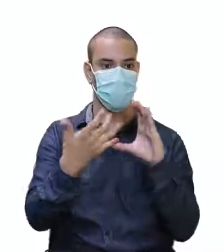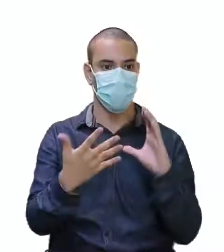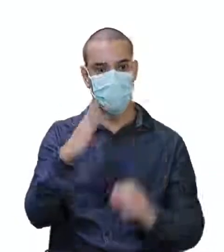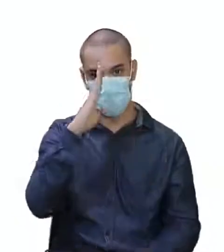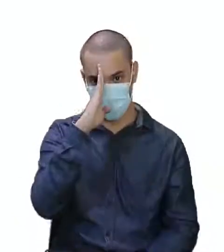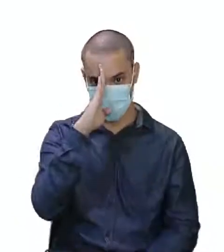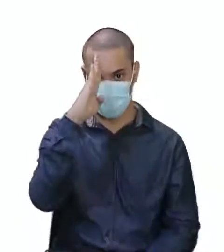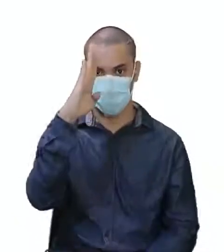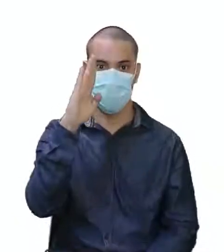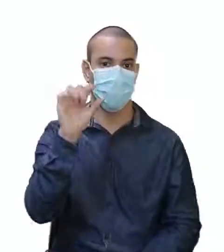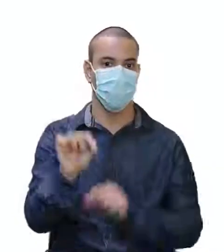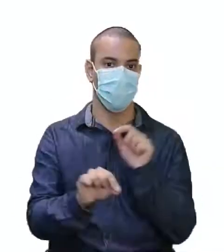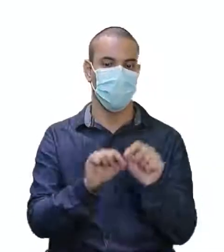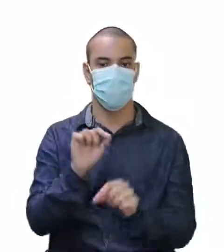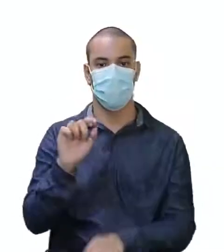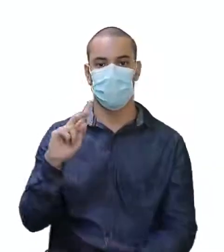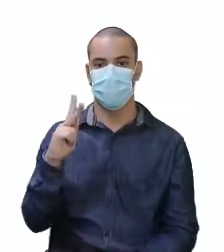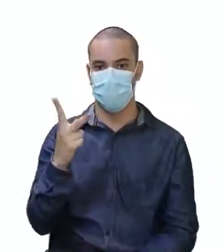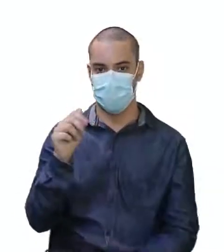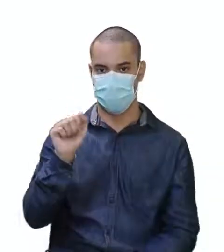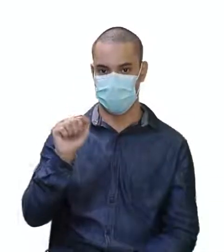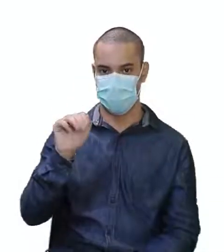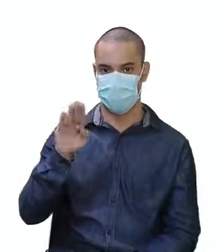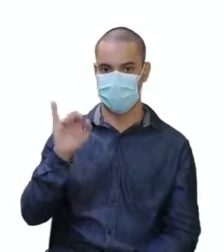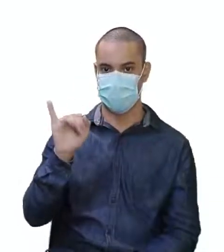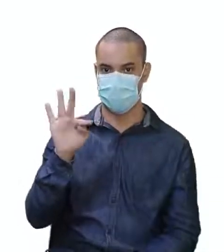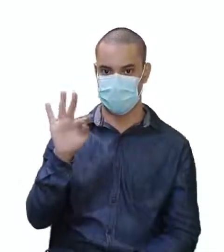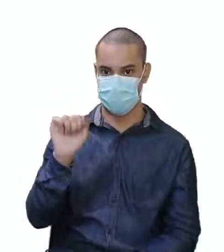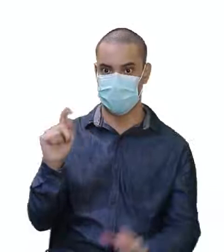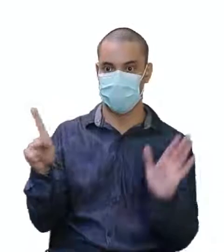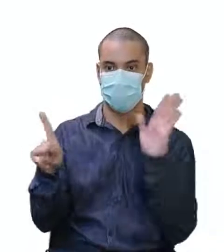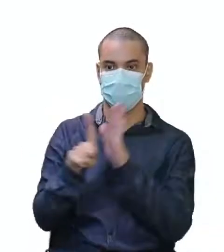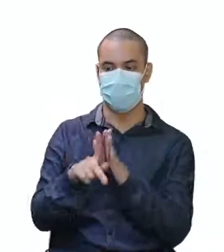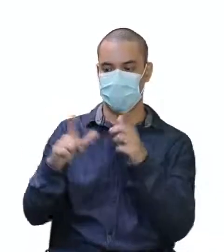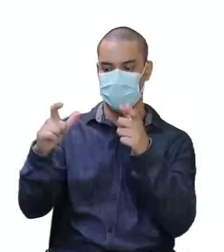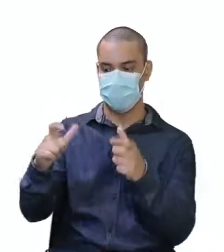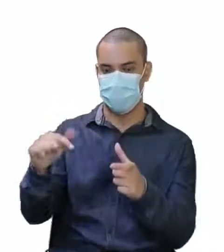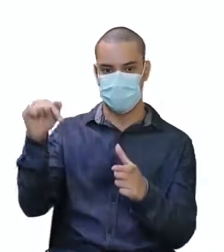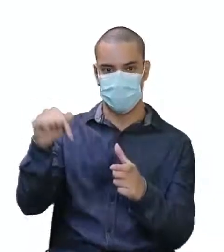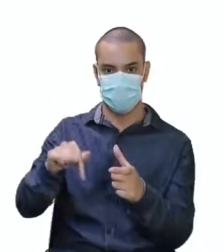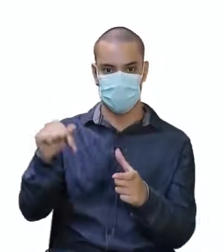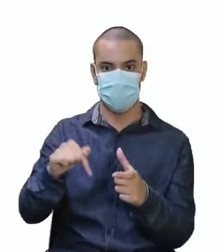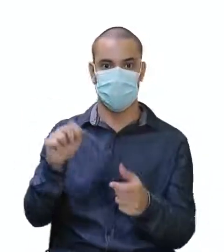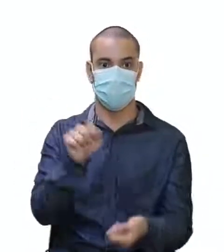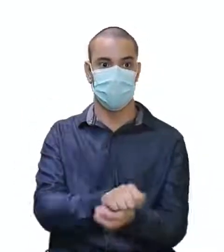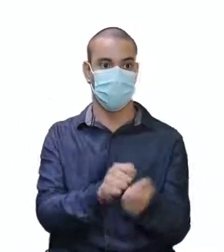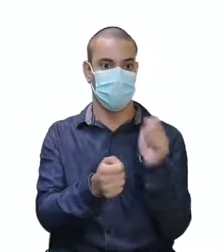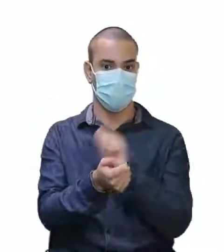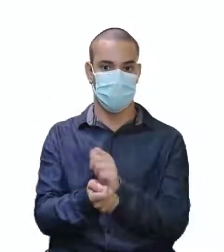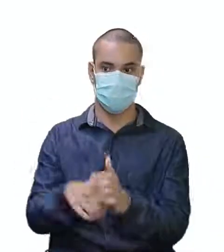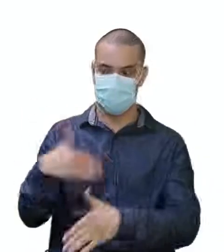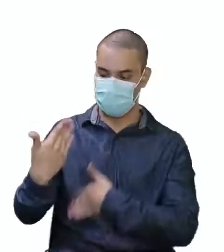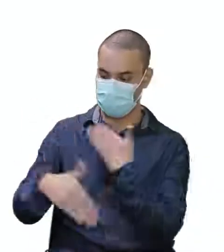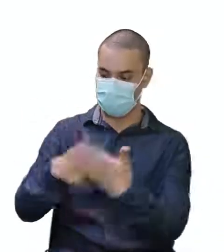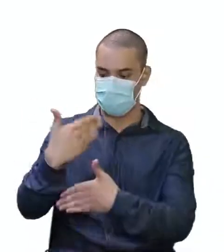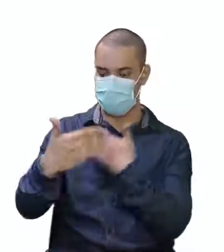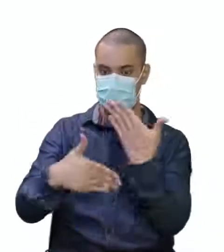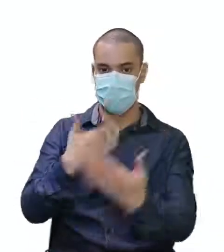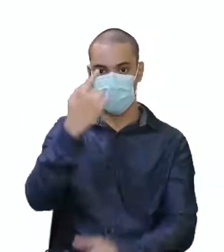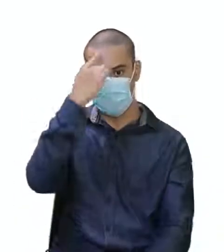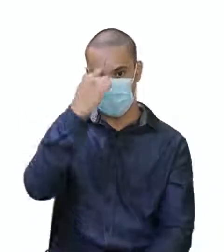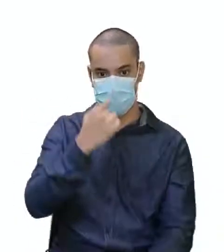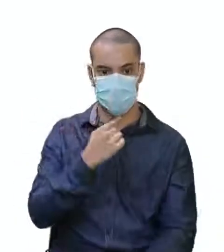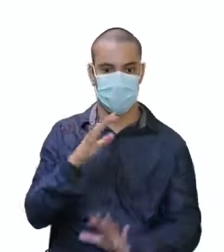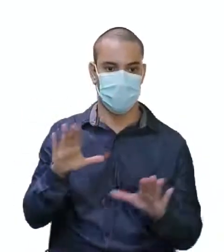principais. O habitat oferece as condições climáticas, físicas e alimentares adequadas para o desenvolvimento de uma determinada